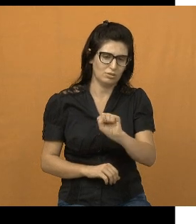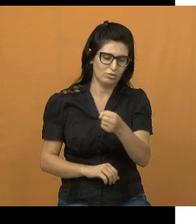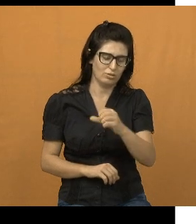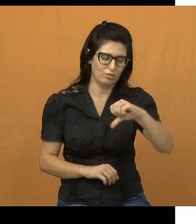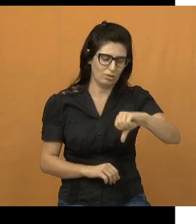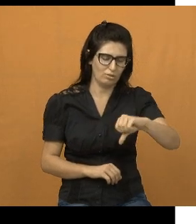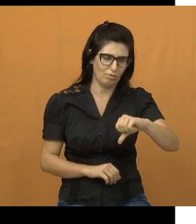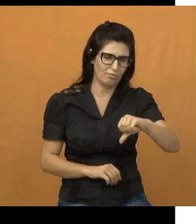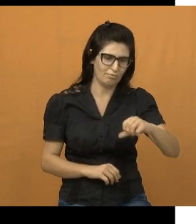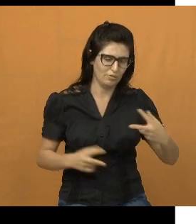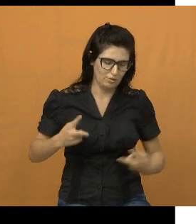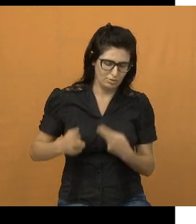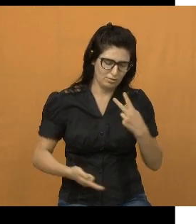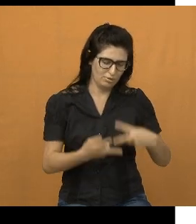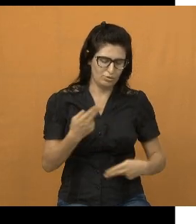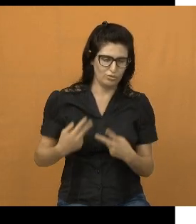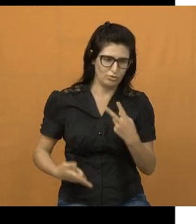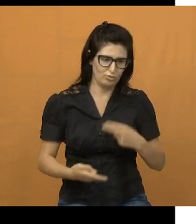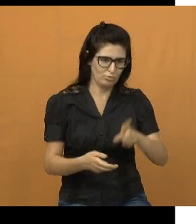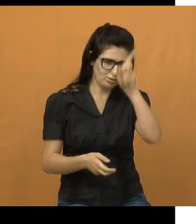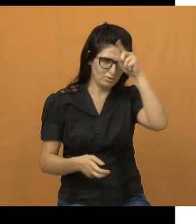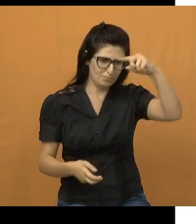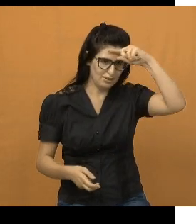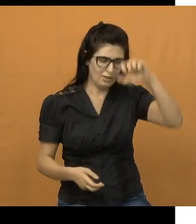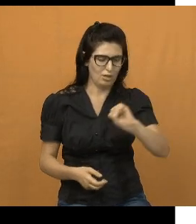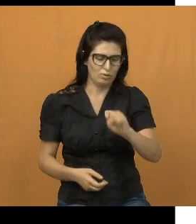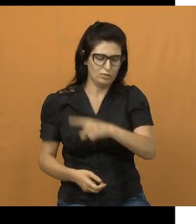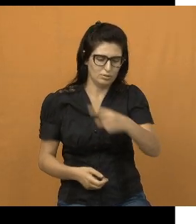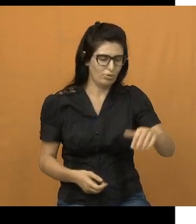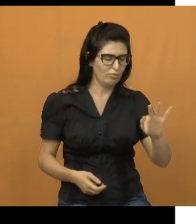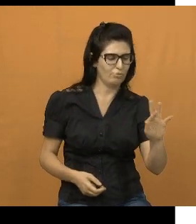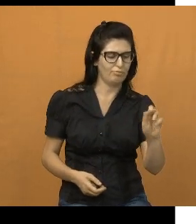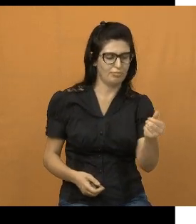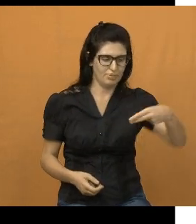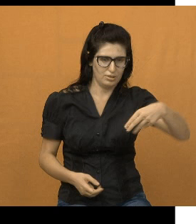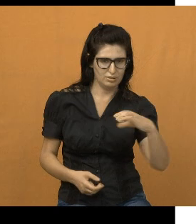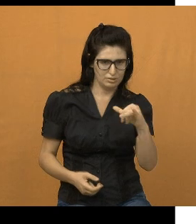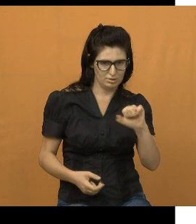689 cirurgias no Hospital São Francisco e